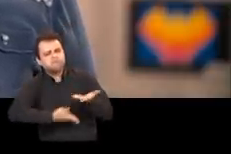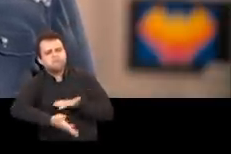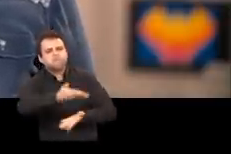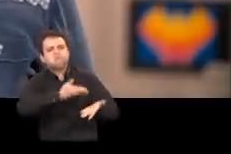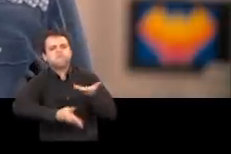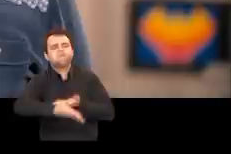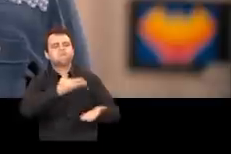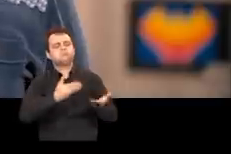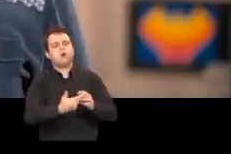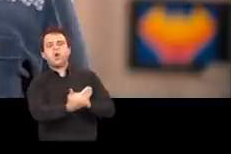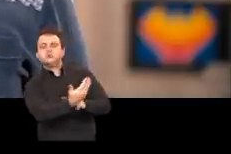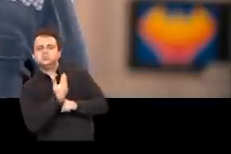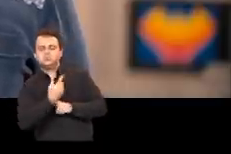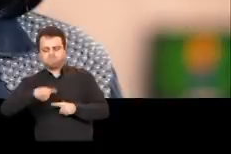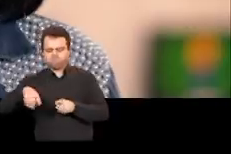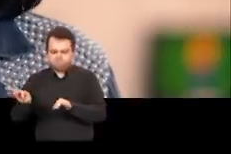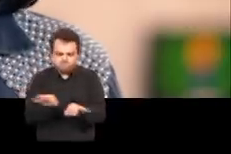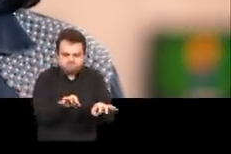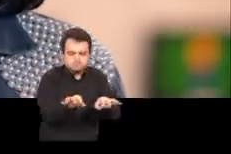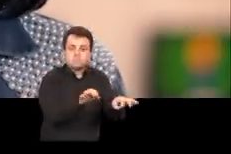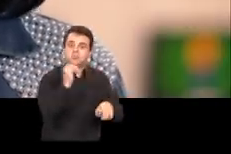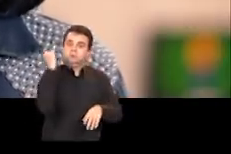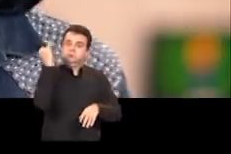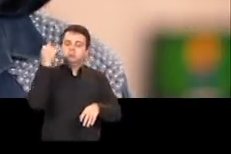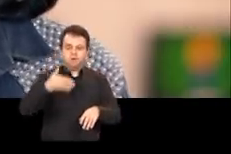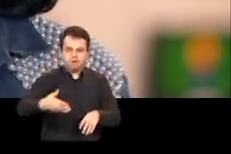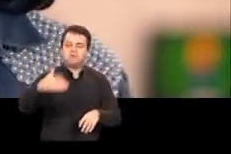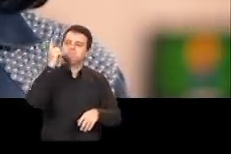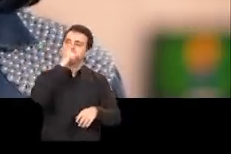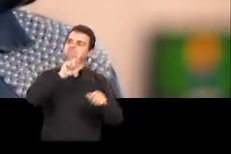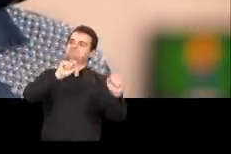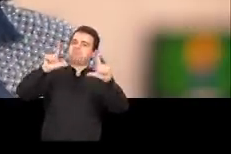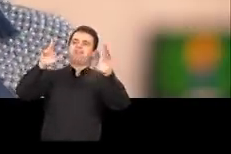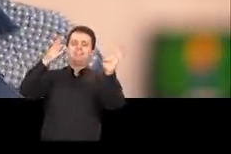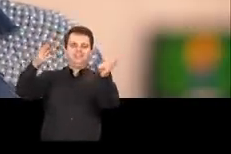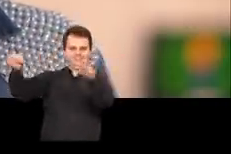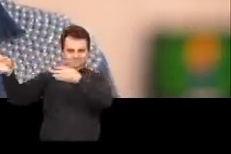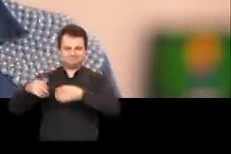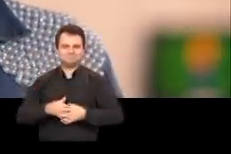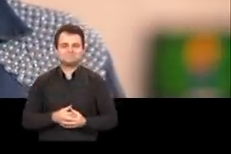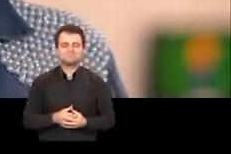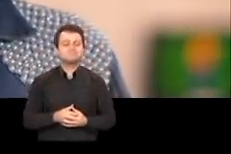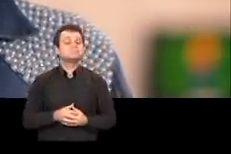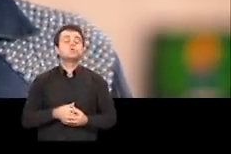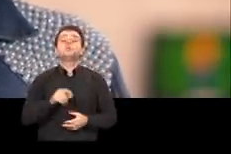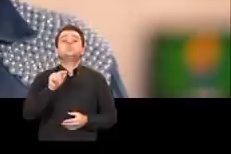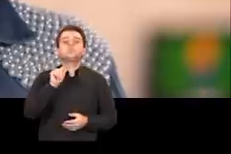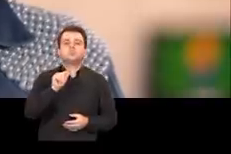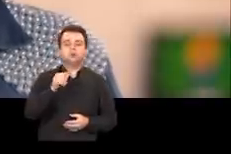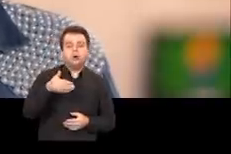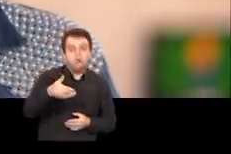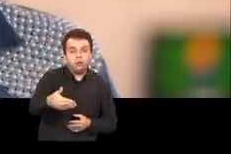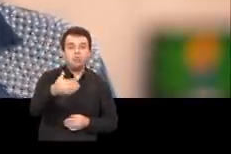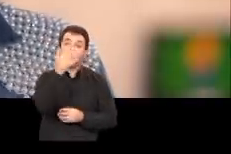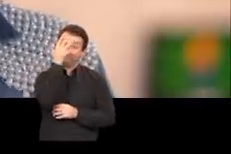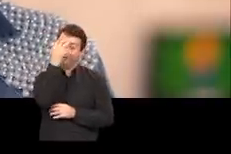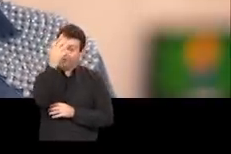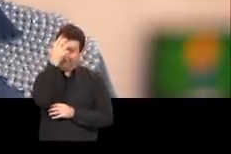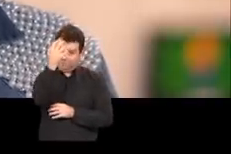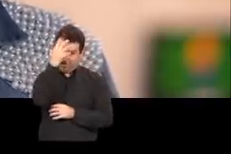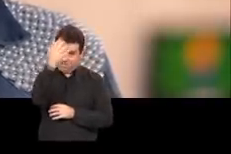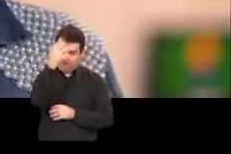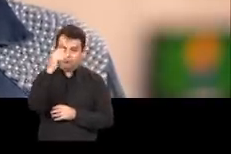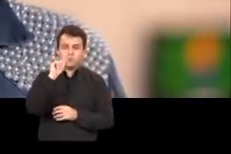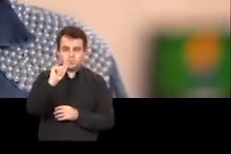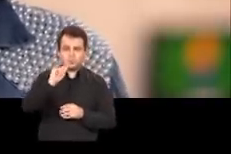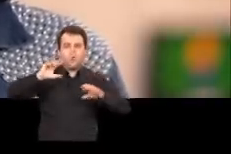essa ação tão importante pudesse acontecer. Então, nós teremos as gravações